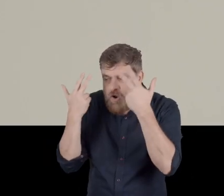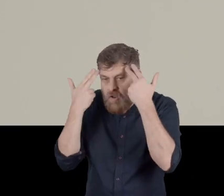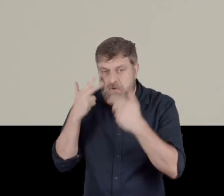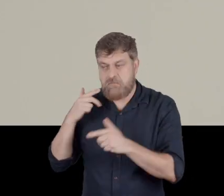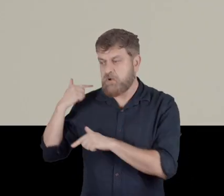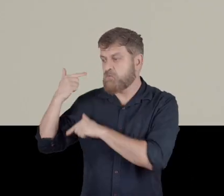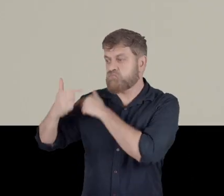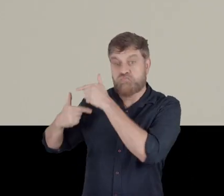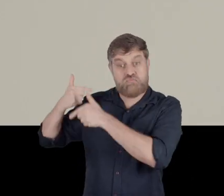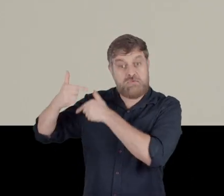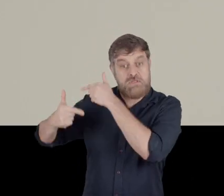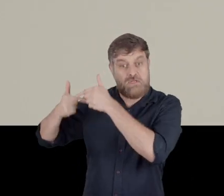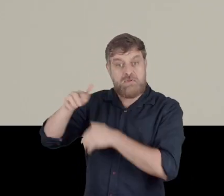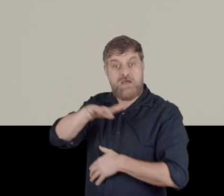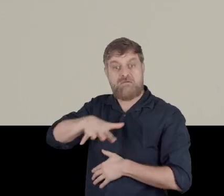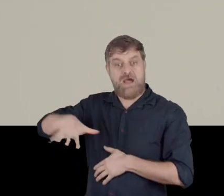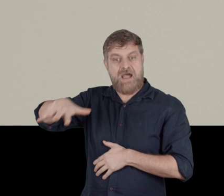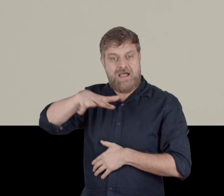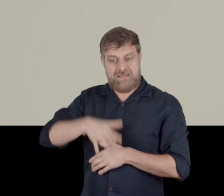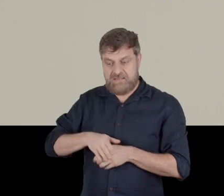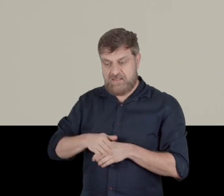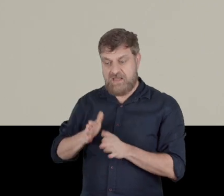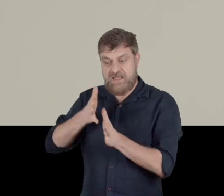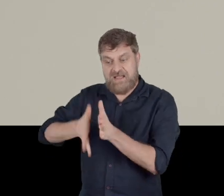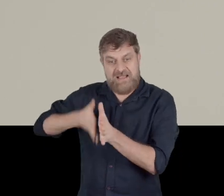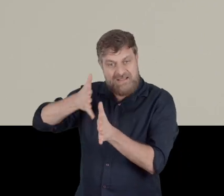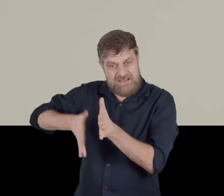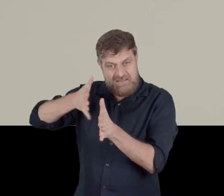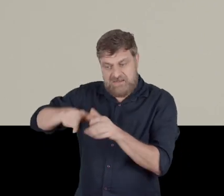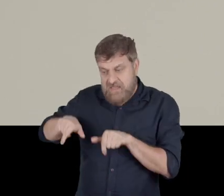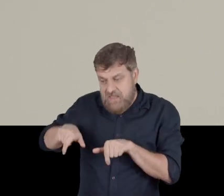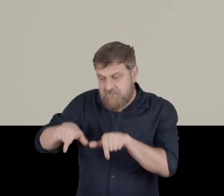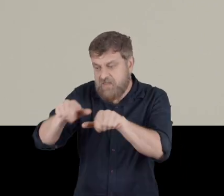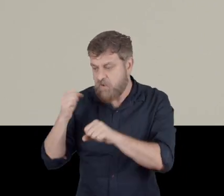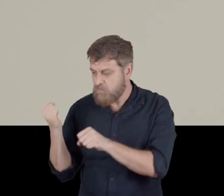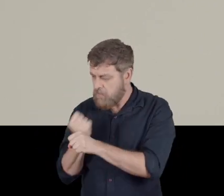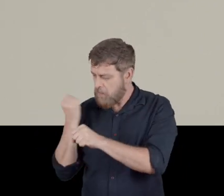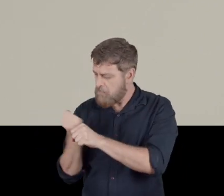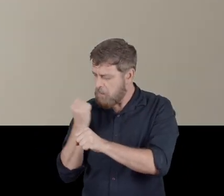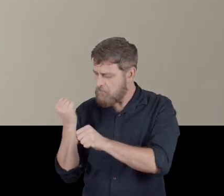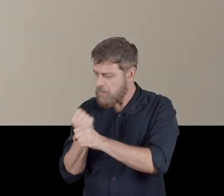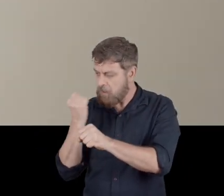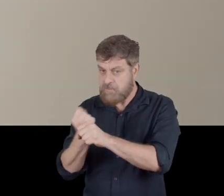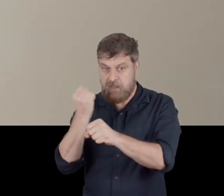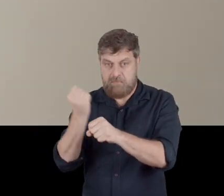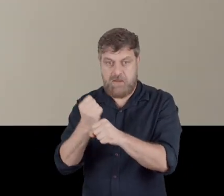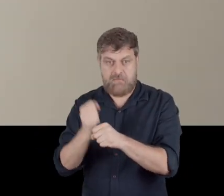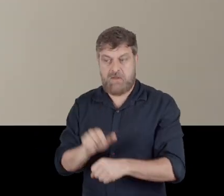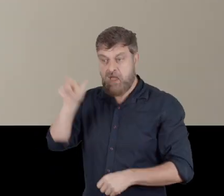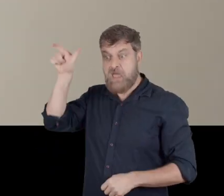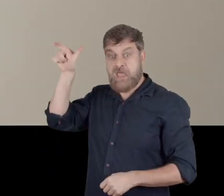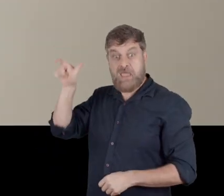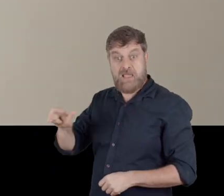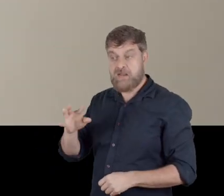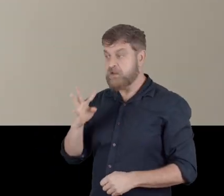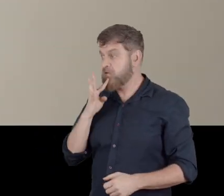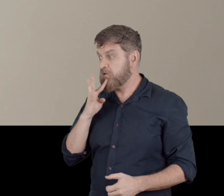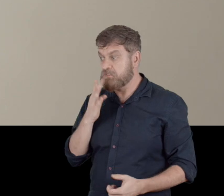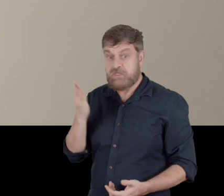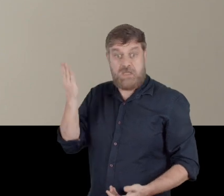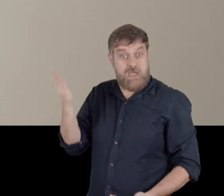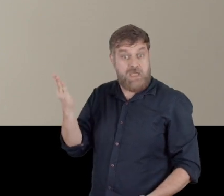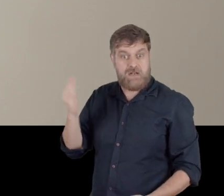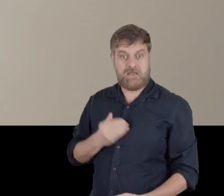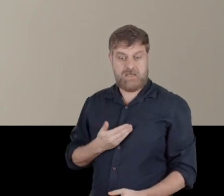ele trabalhava em construção de linhas de ferro, de trem, né? E ele era conhecido como uma pessoa responsável, como